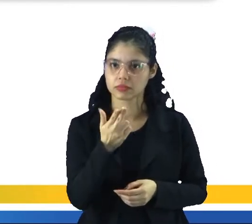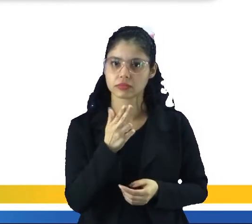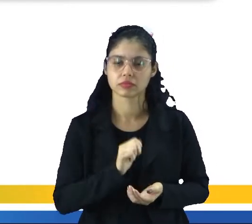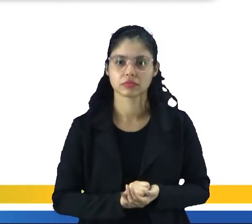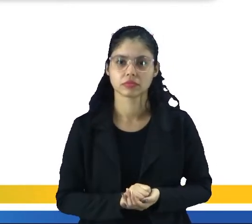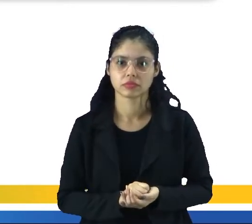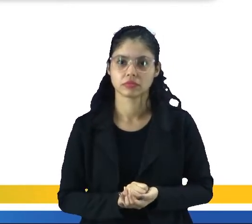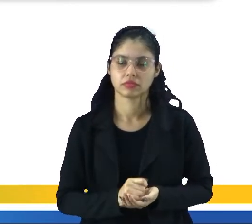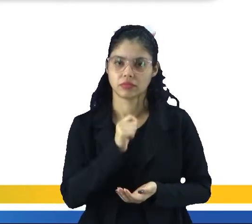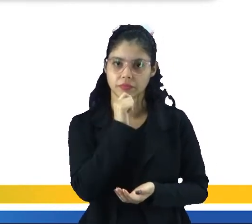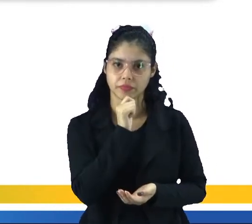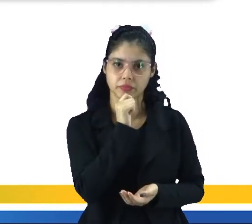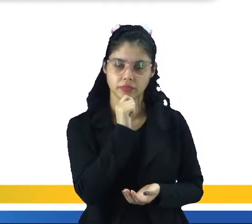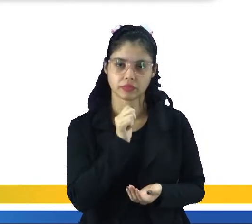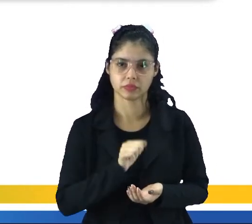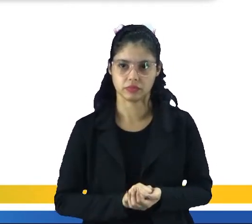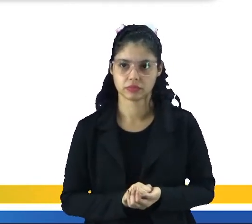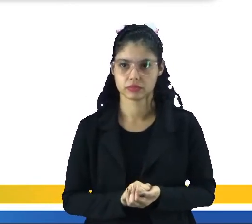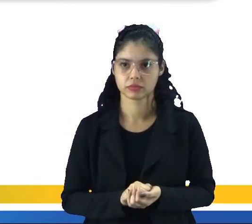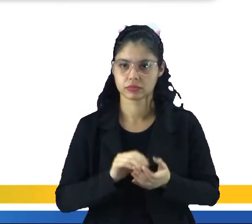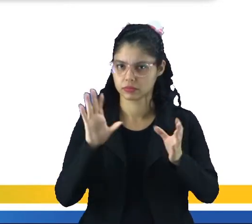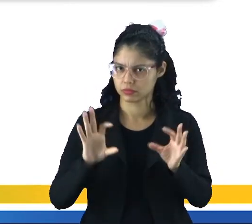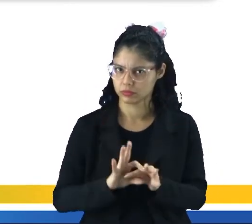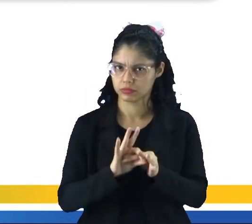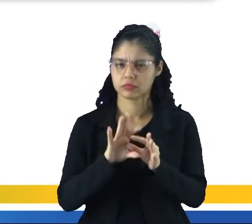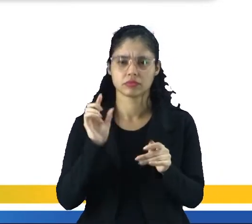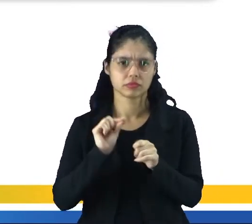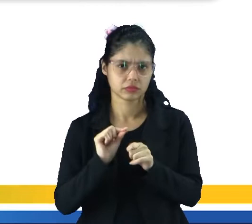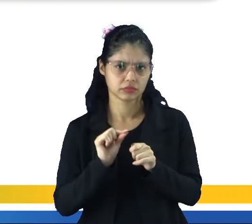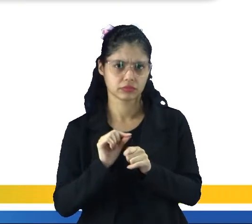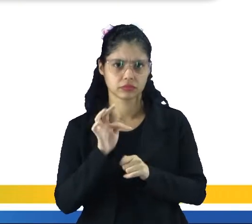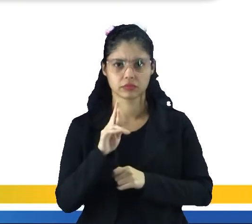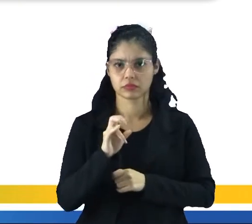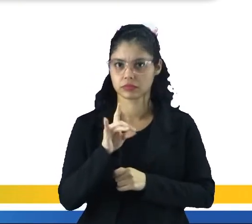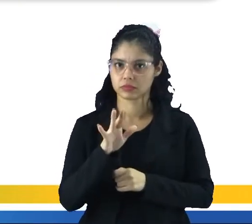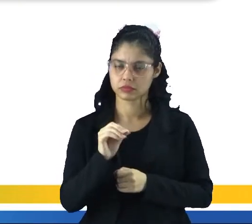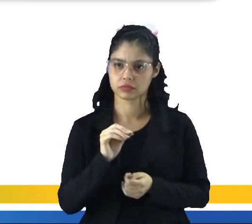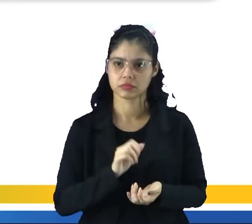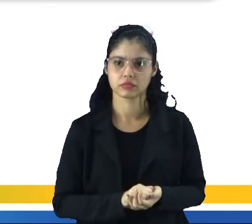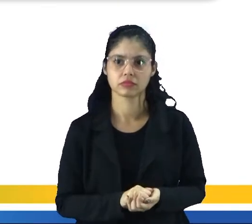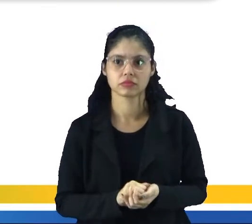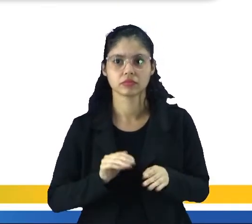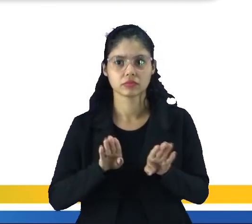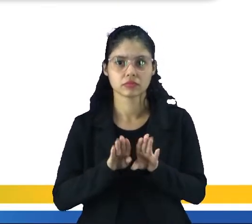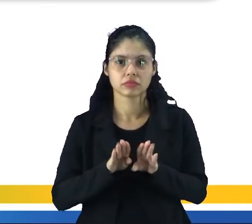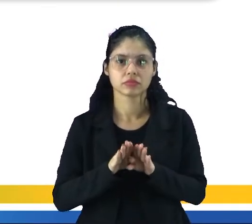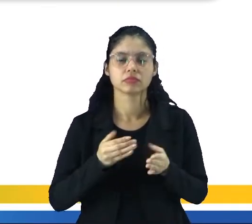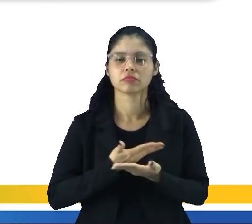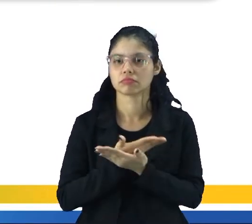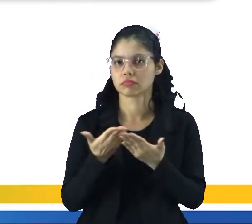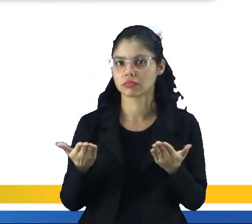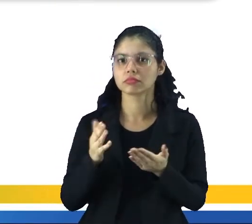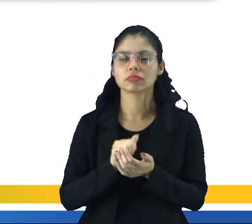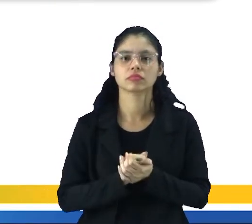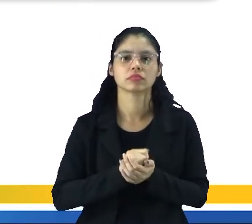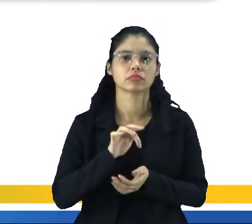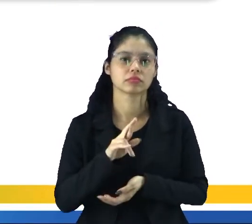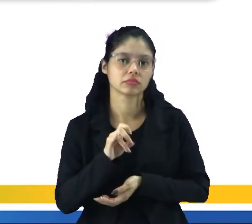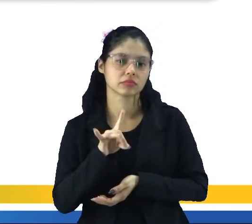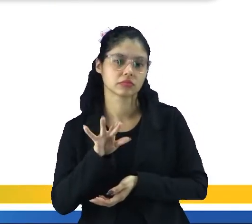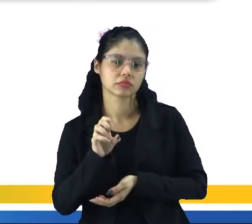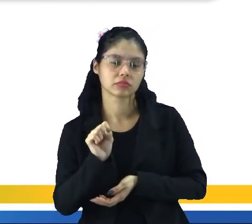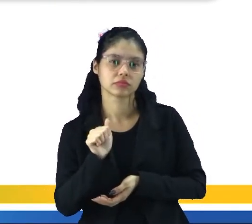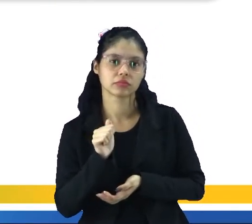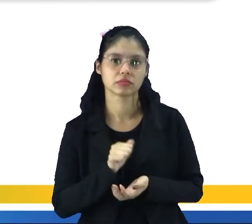né, com relação ao formato, né? Nós temos aí a plateia, né, a arquibancada, aqui no caso é